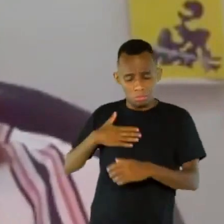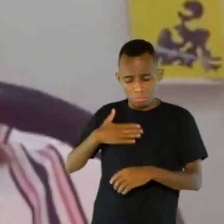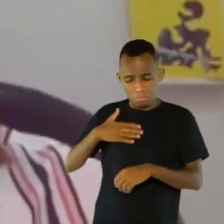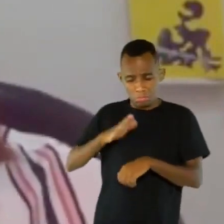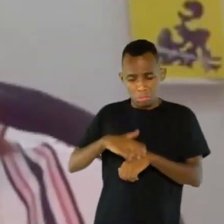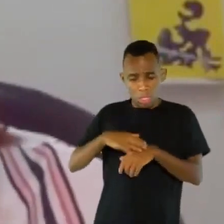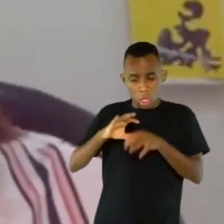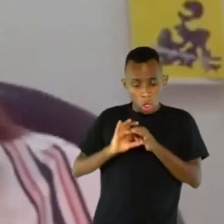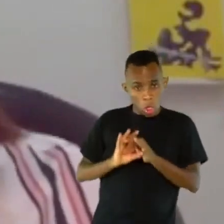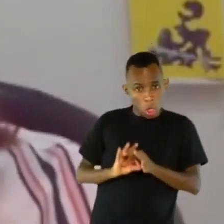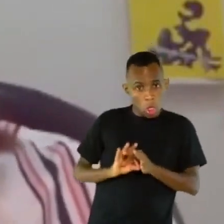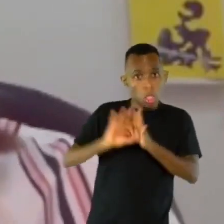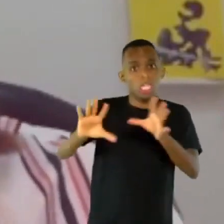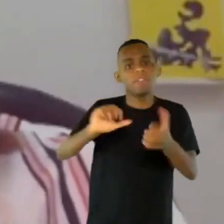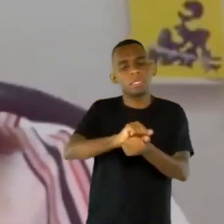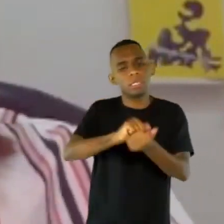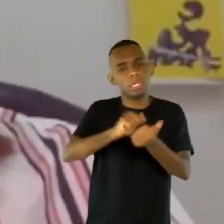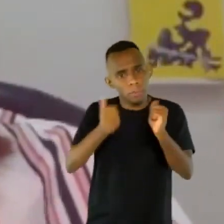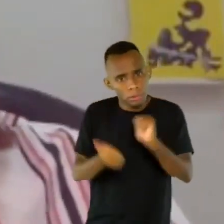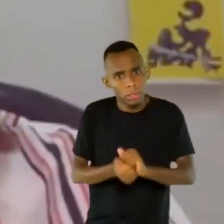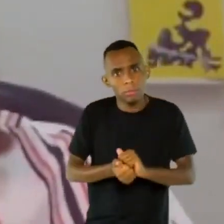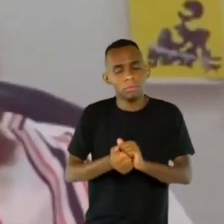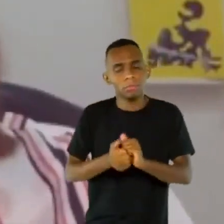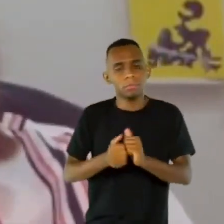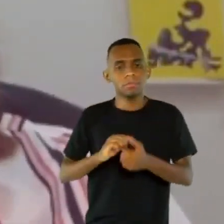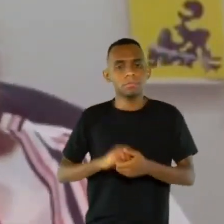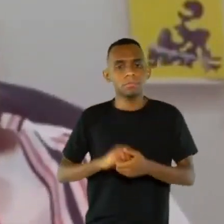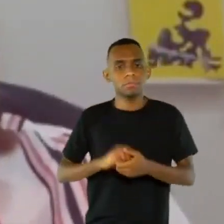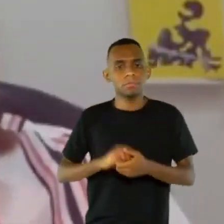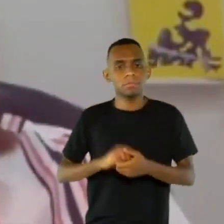fazer essas investidas todas. Então,